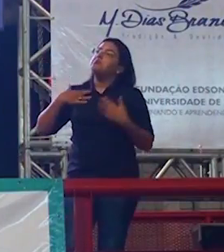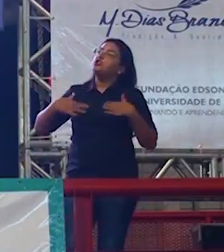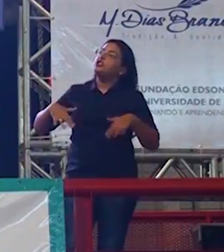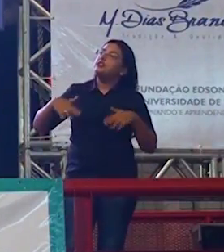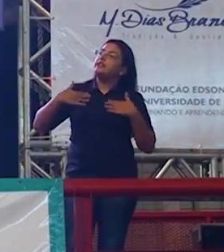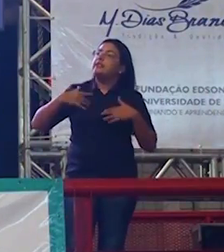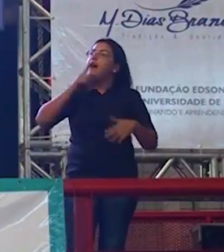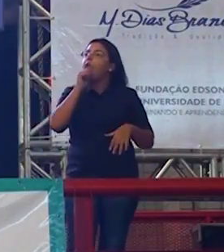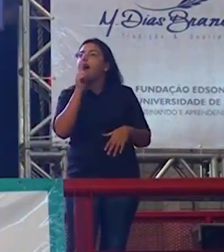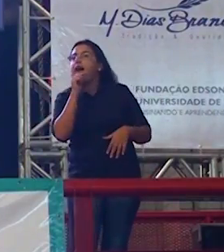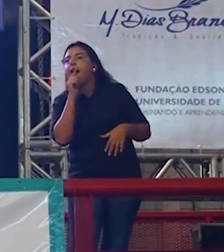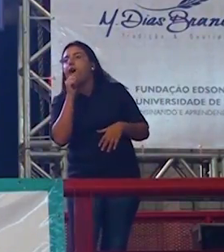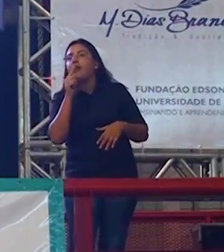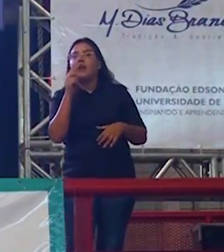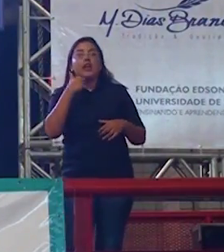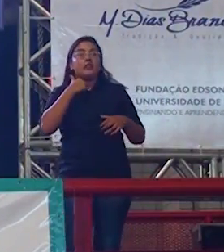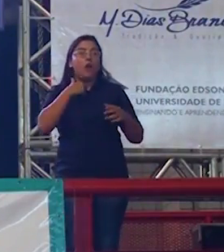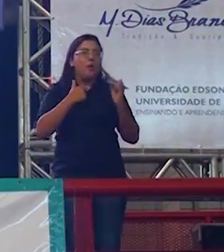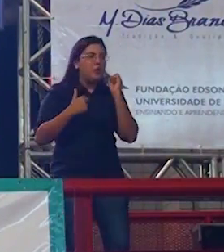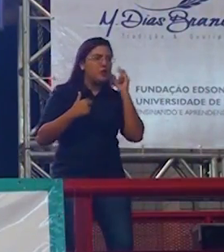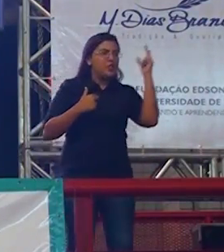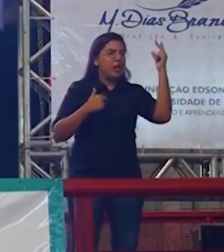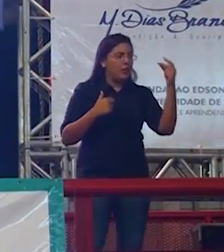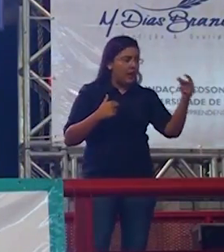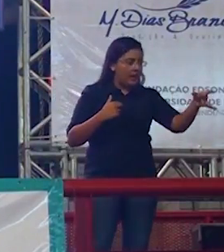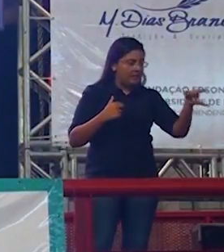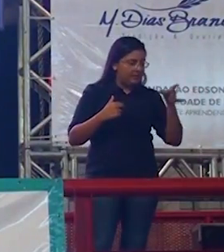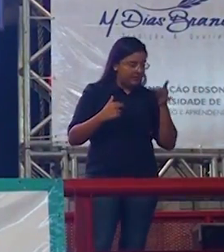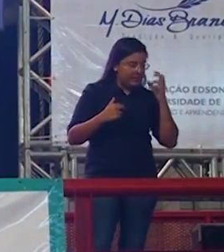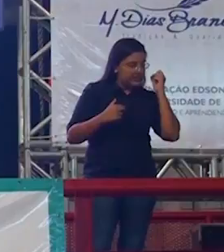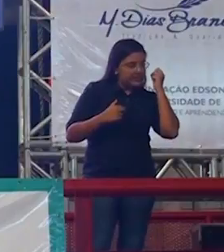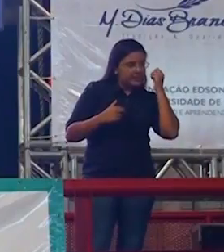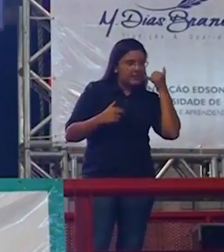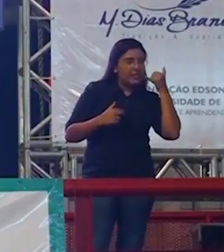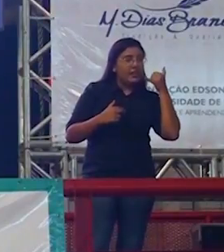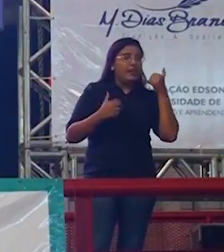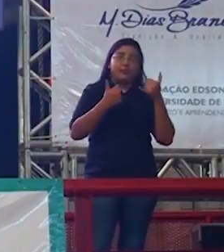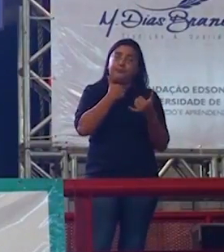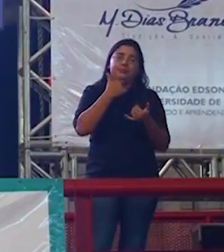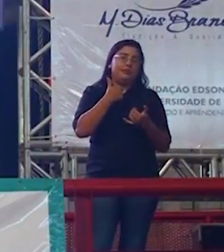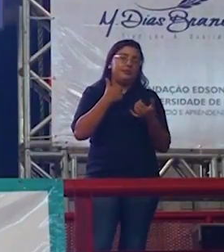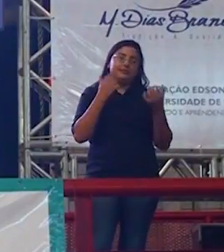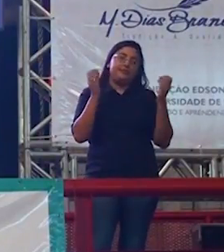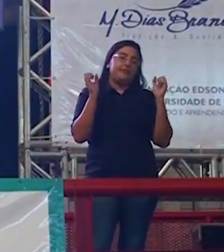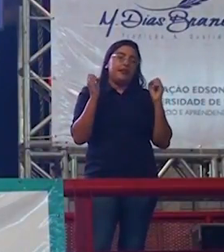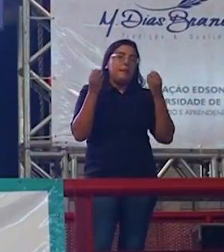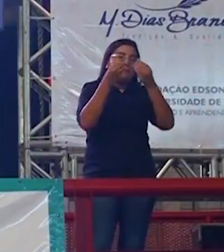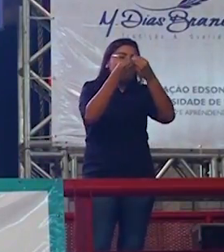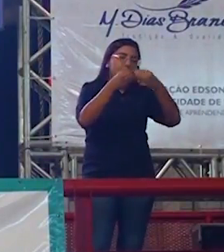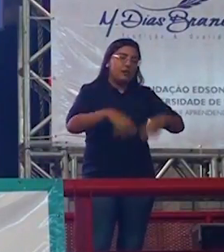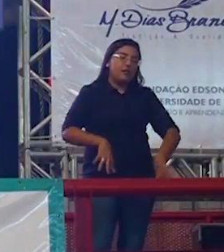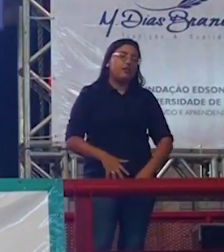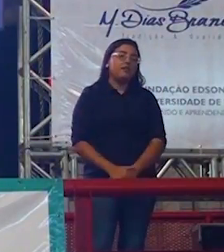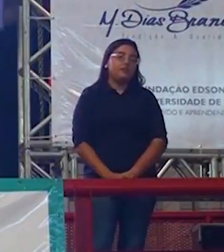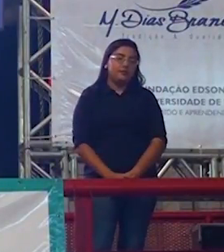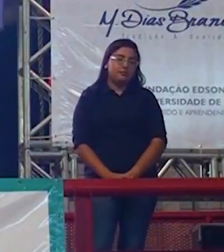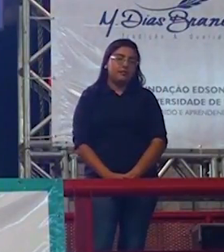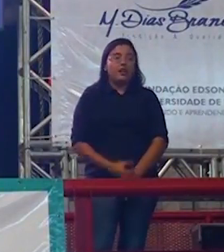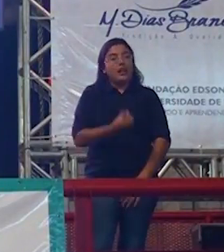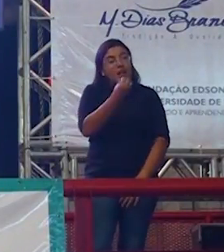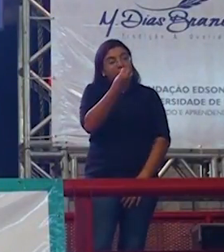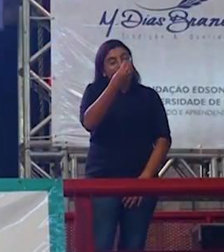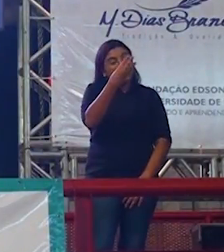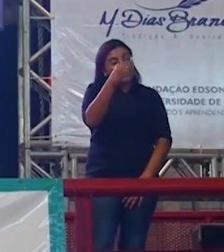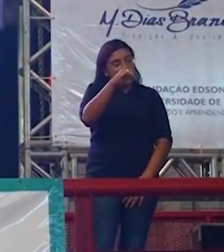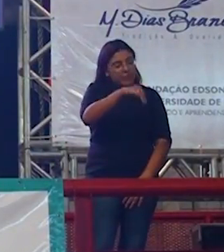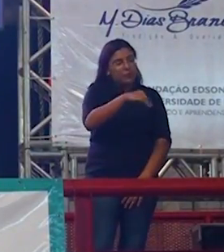volte. Nada de pegar celular, né? Porque se você estudar meia hora, pegar o celular, ao invés de 1 minuto, você vai passar 30